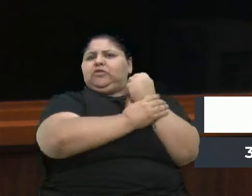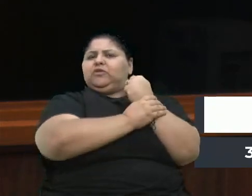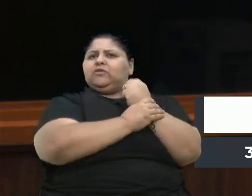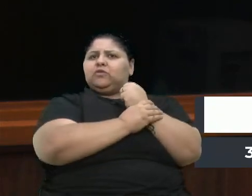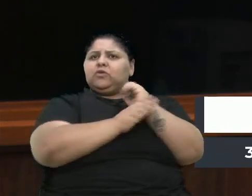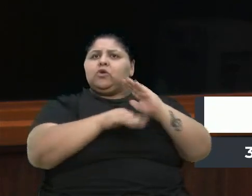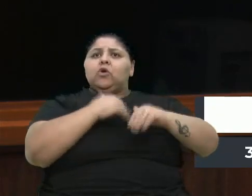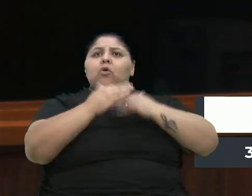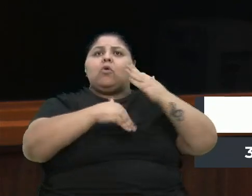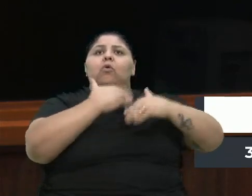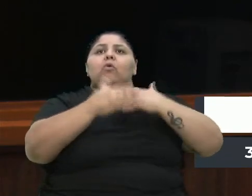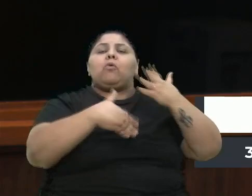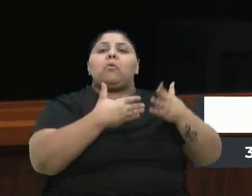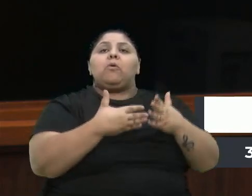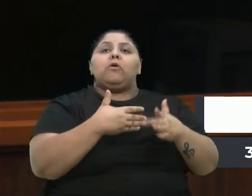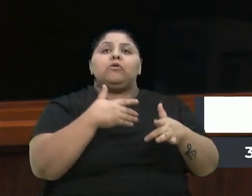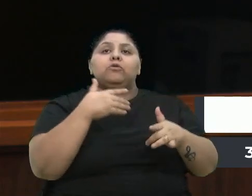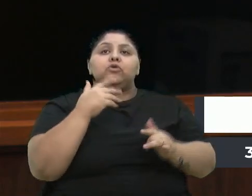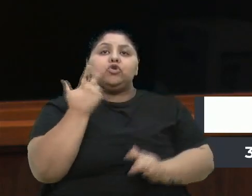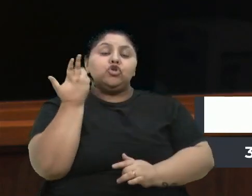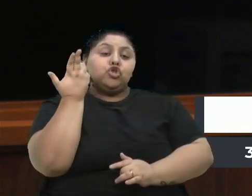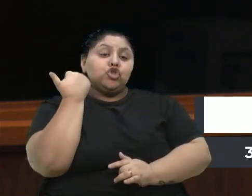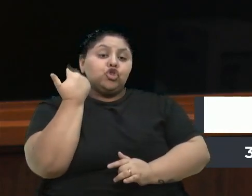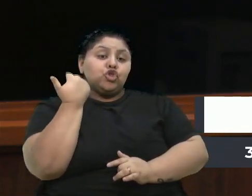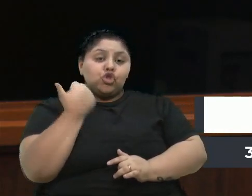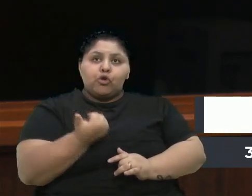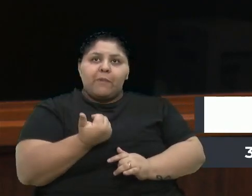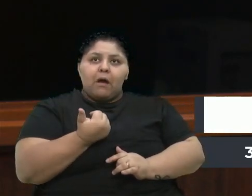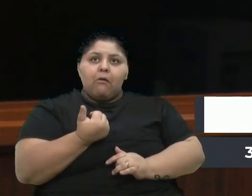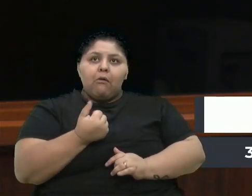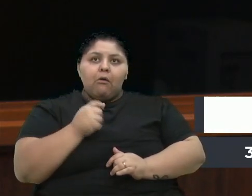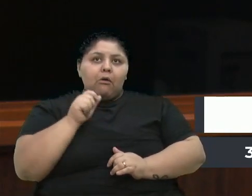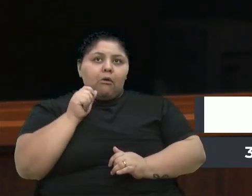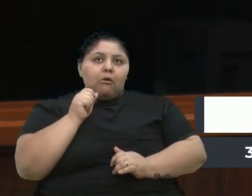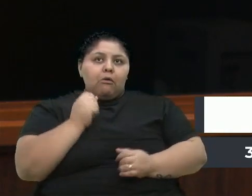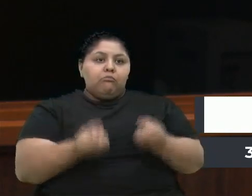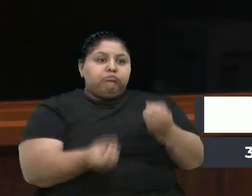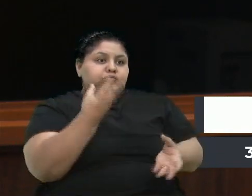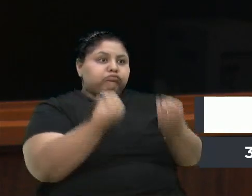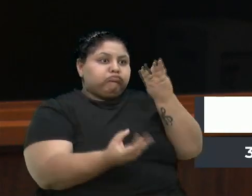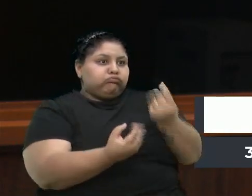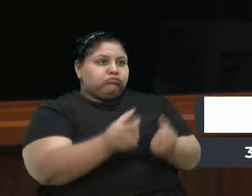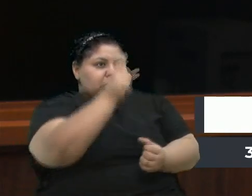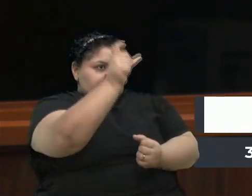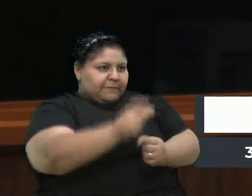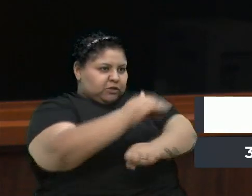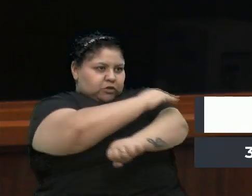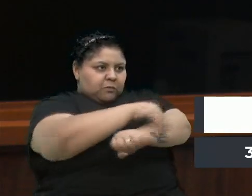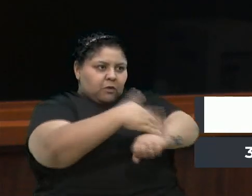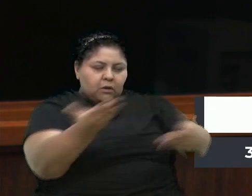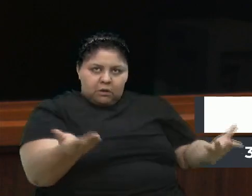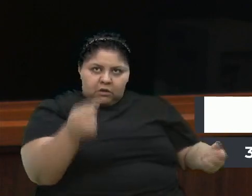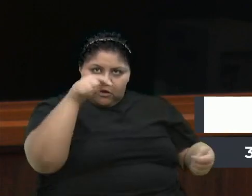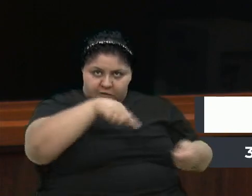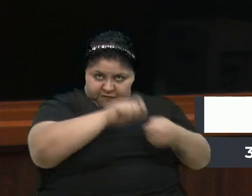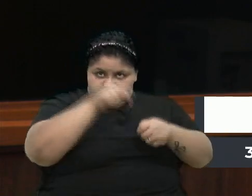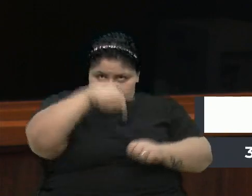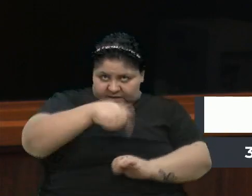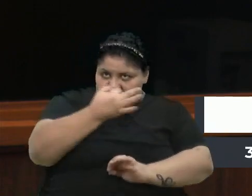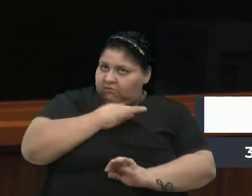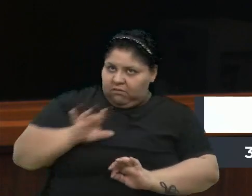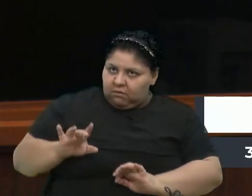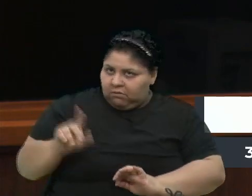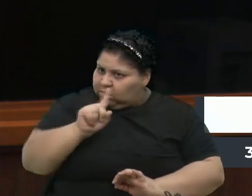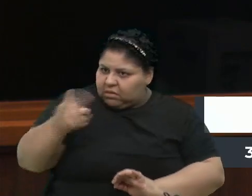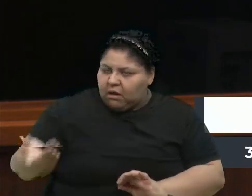vai virar moda também incendiar mendigo. Vamos fazer isso em Caxias? Não, né? Não é aquelas pessoas que